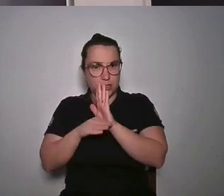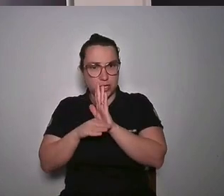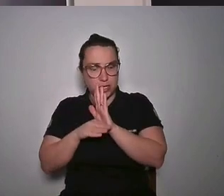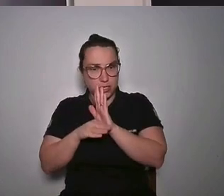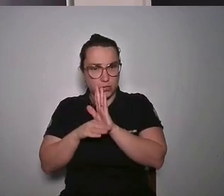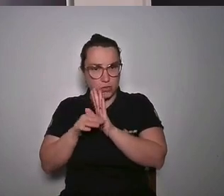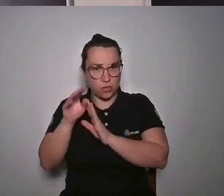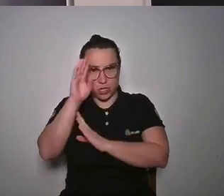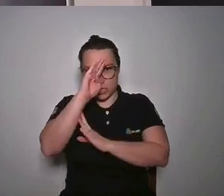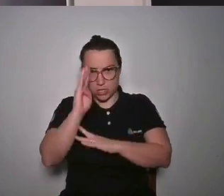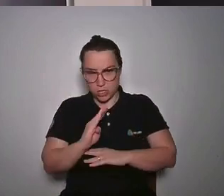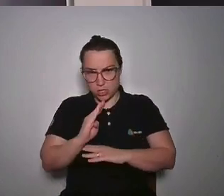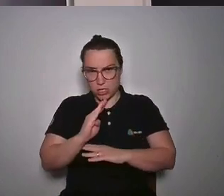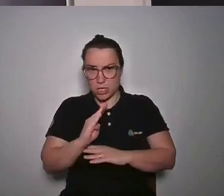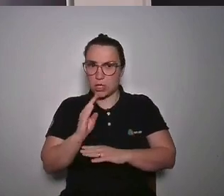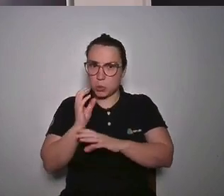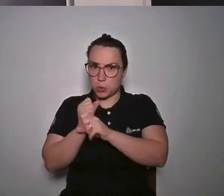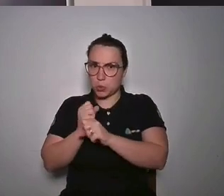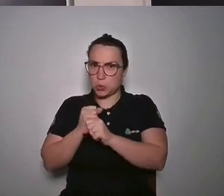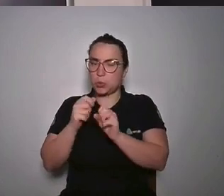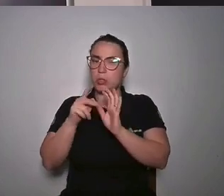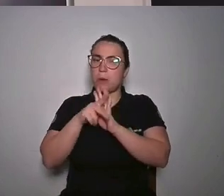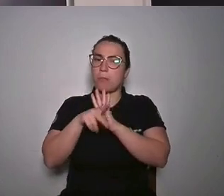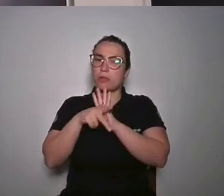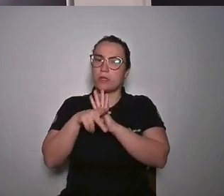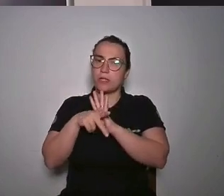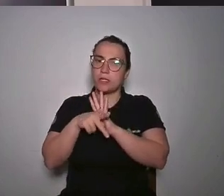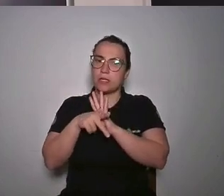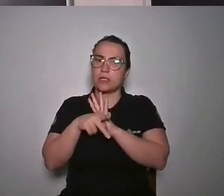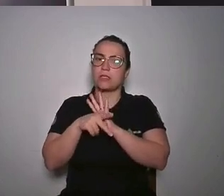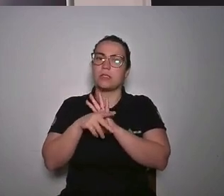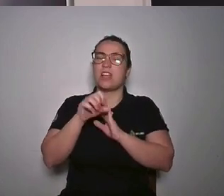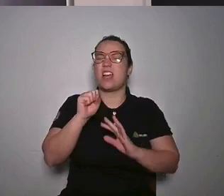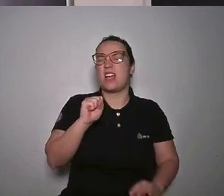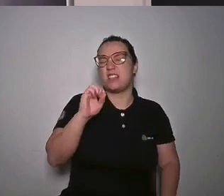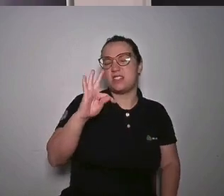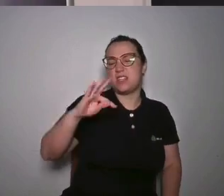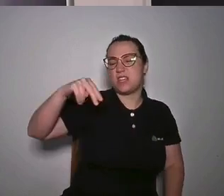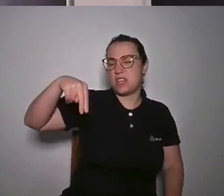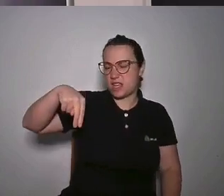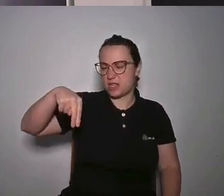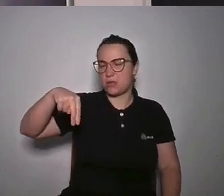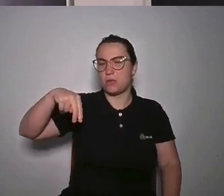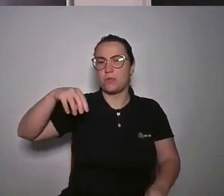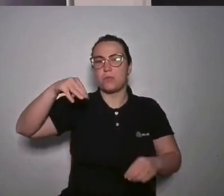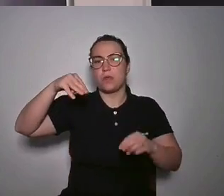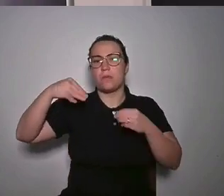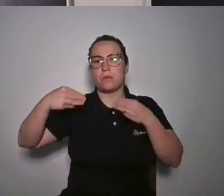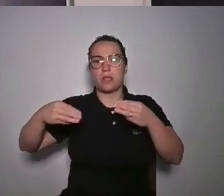Nacional, que através da portaria da STN, Ministério da Fazenda,